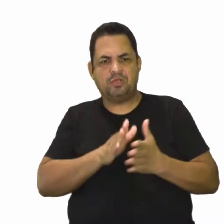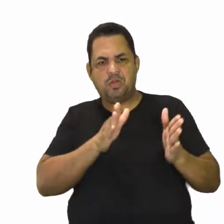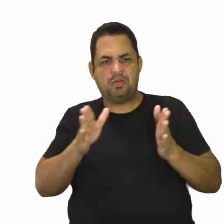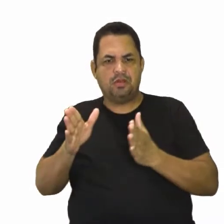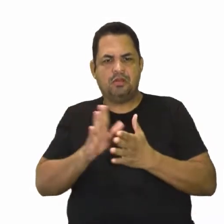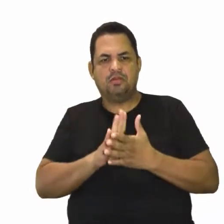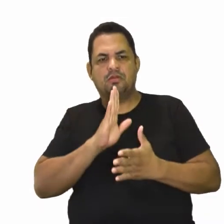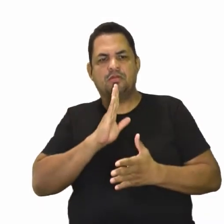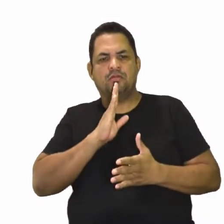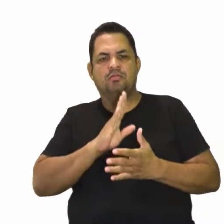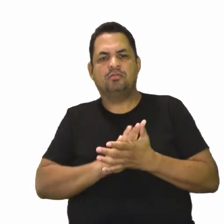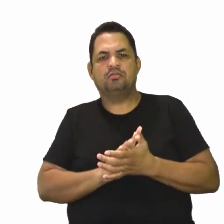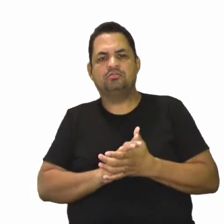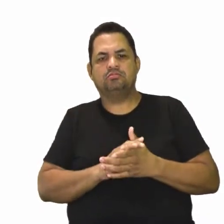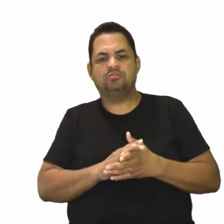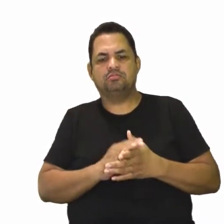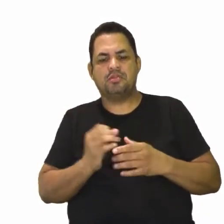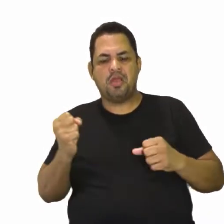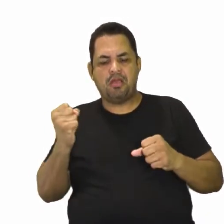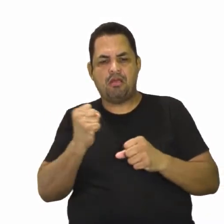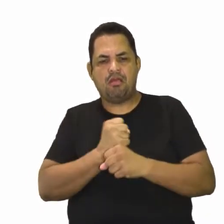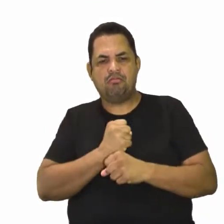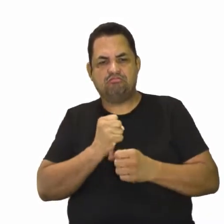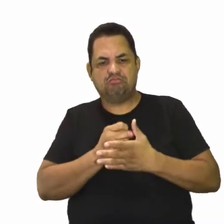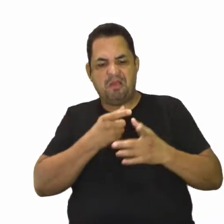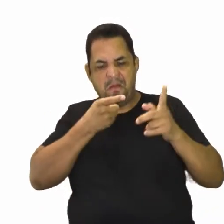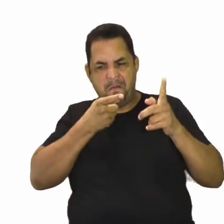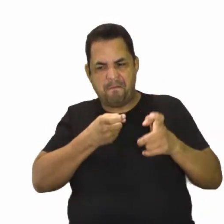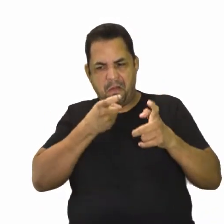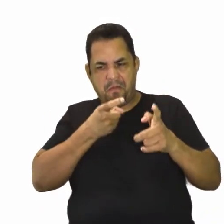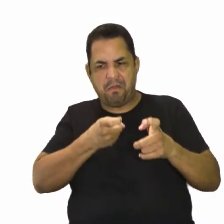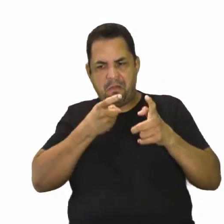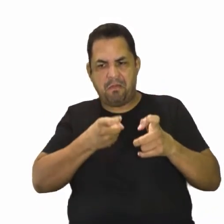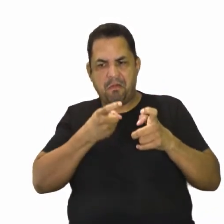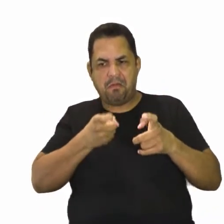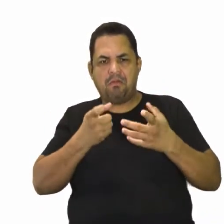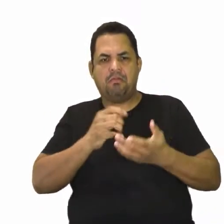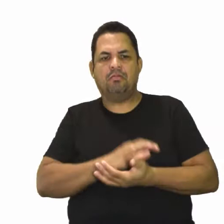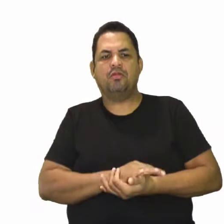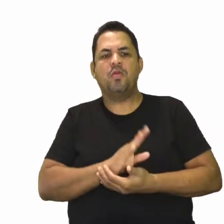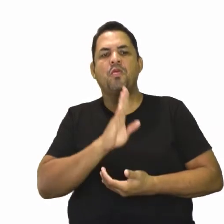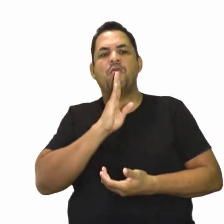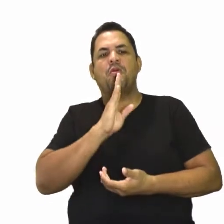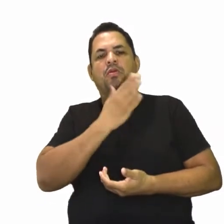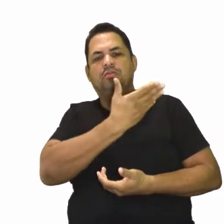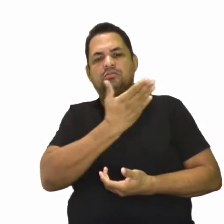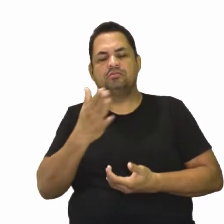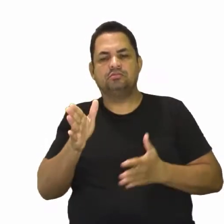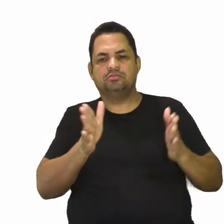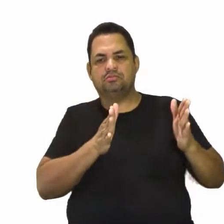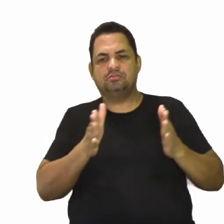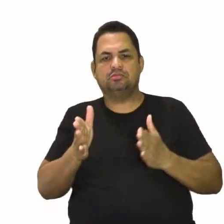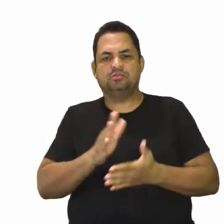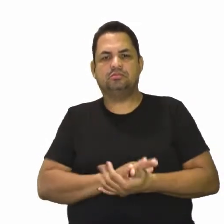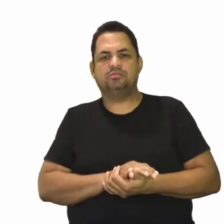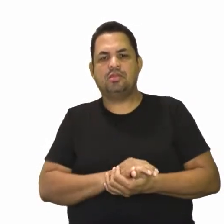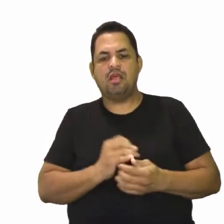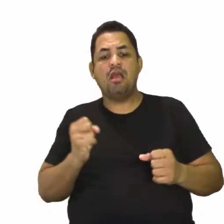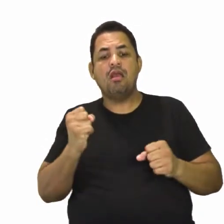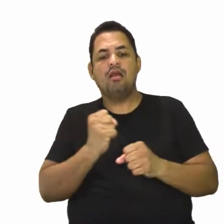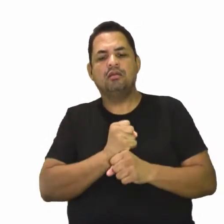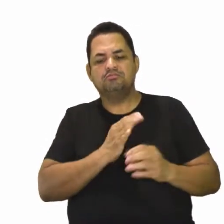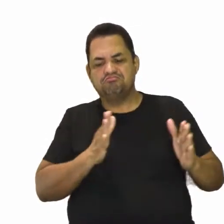período, conhecido como Anos de Chumbo. Olha como é conhecido esse período do governo Médici, Anos de